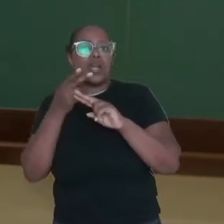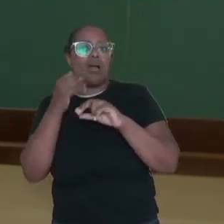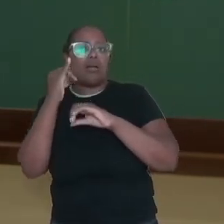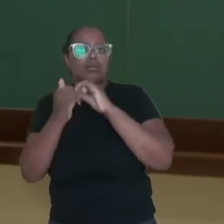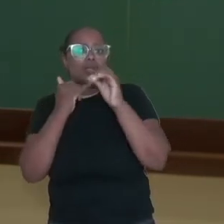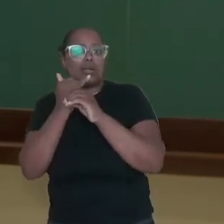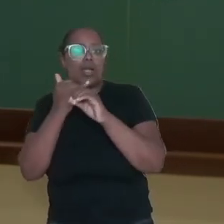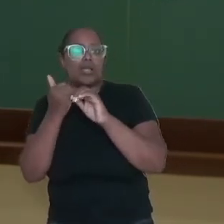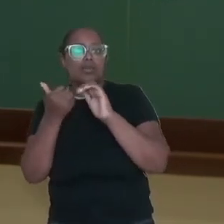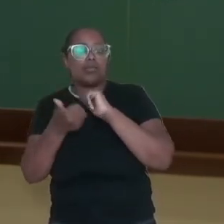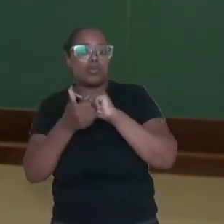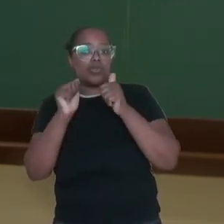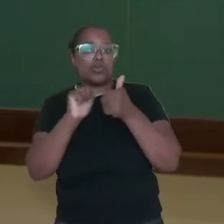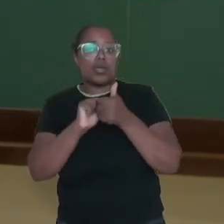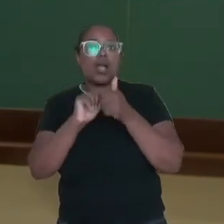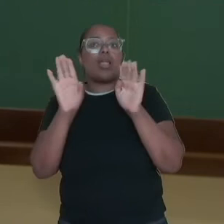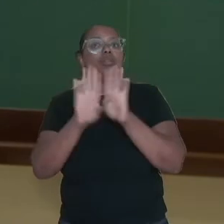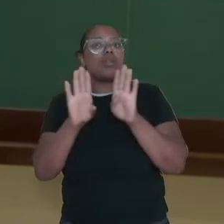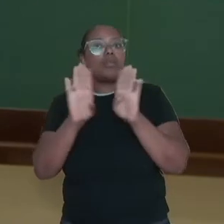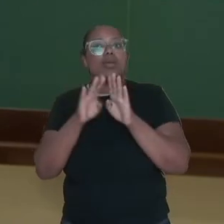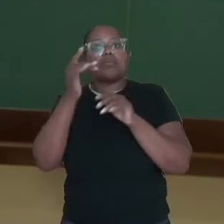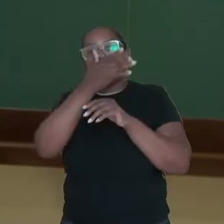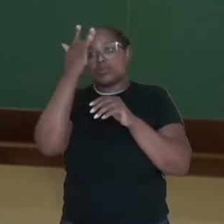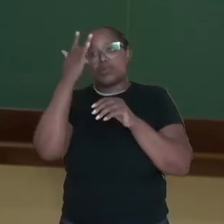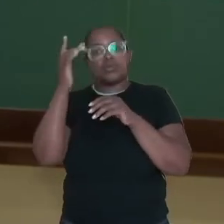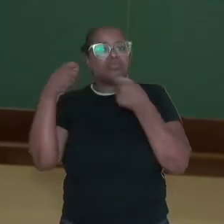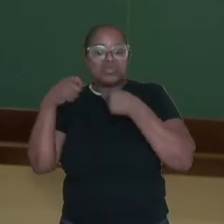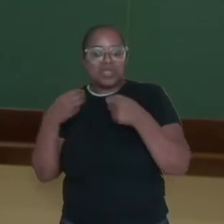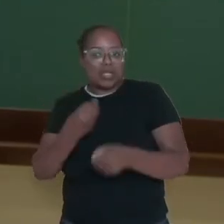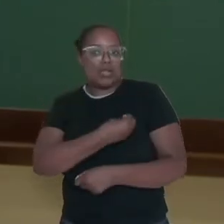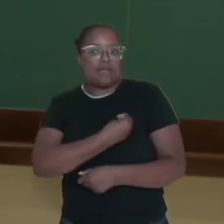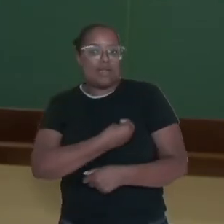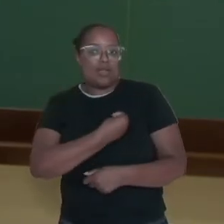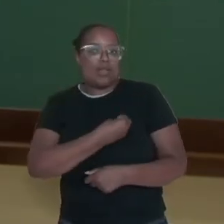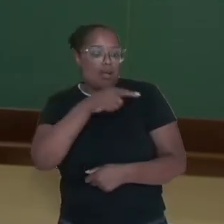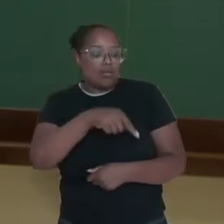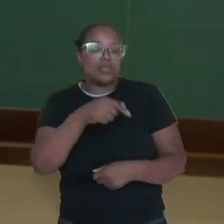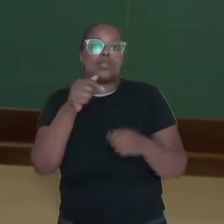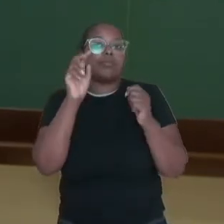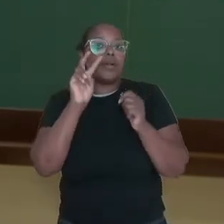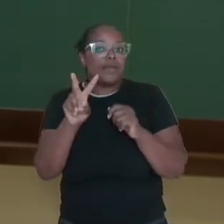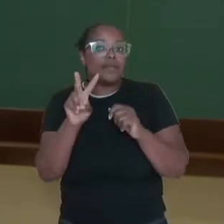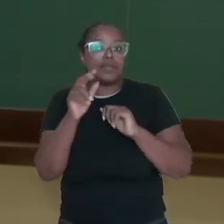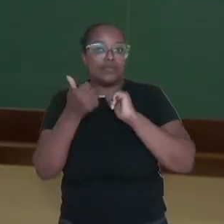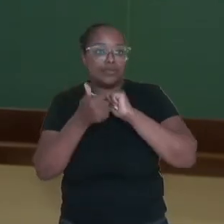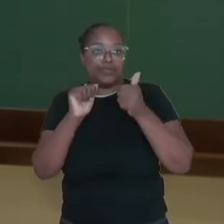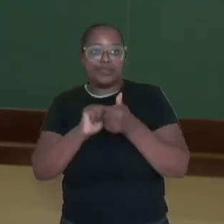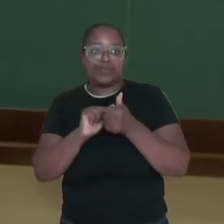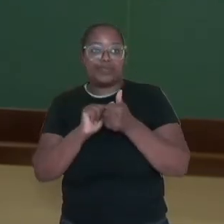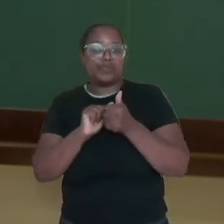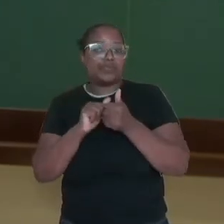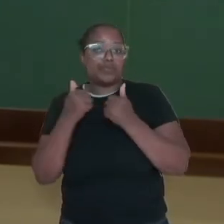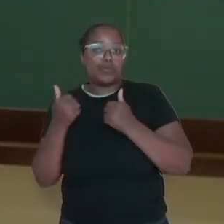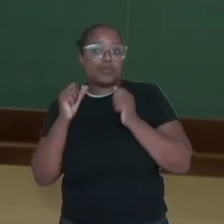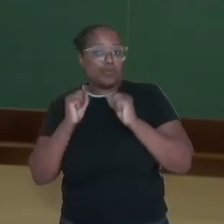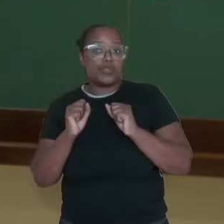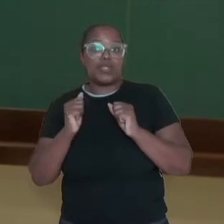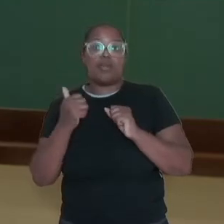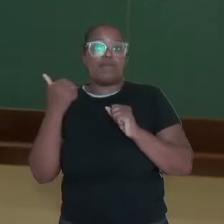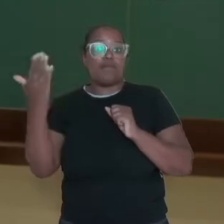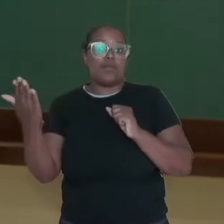estivesse assistindo ao evento não precisava estar no local. De longe ele também conseguia assistir o evento, tá?